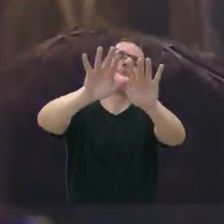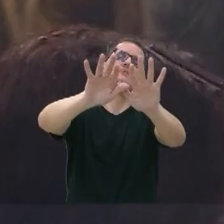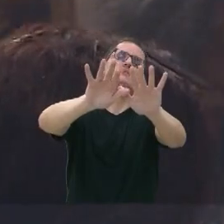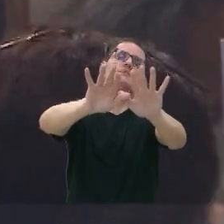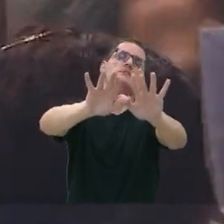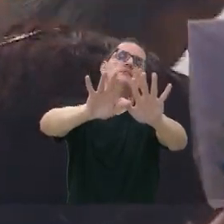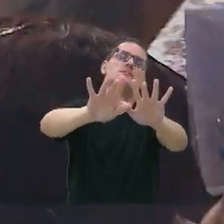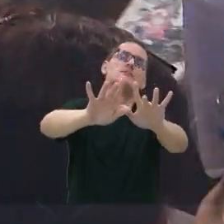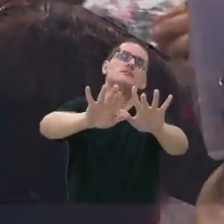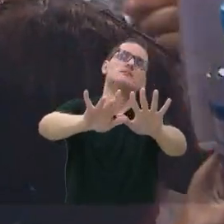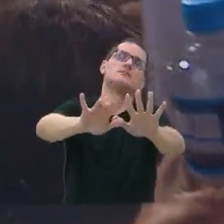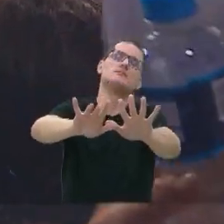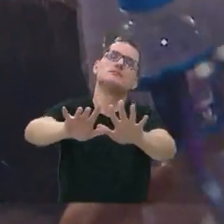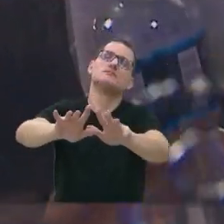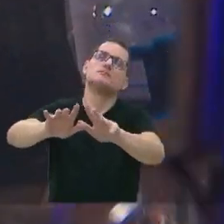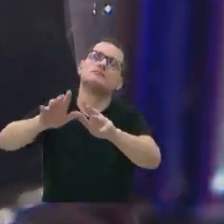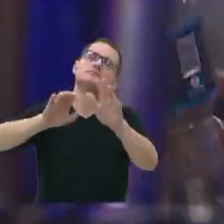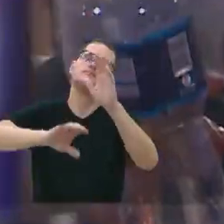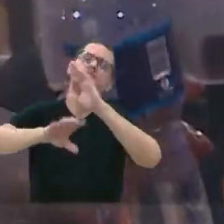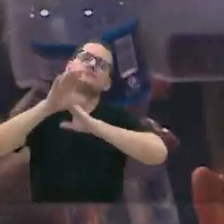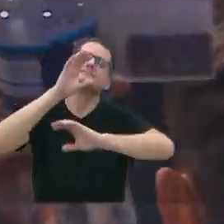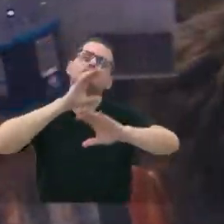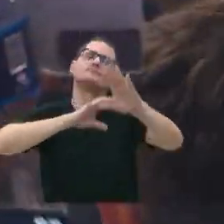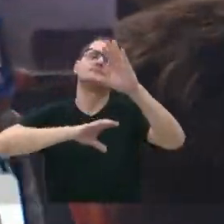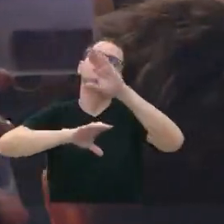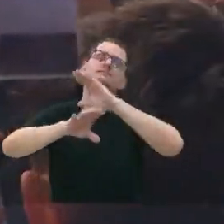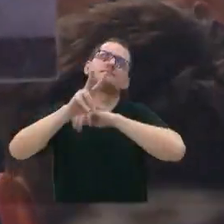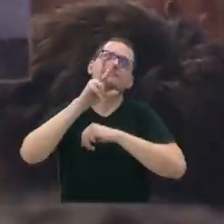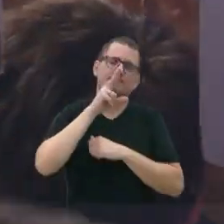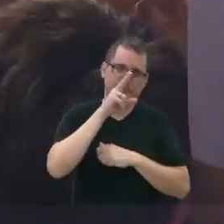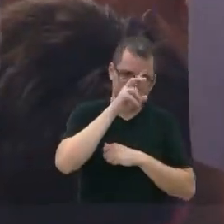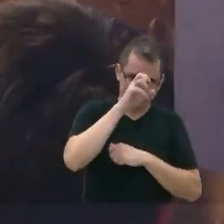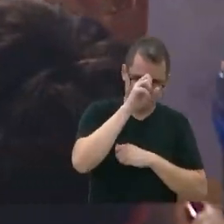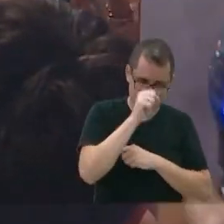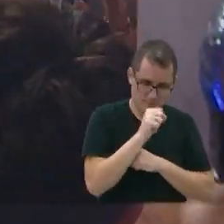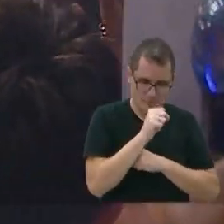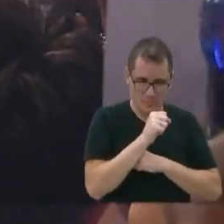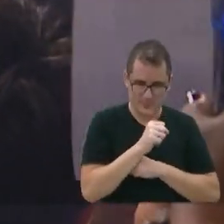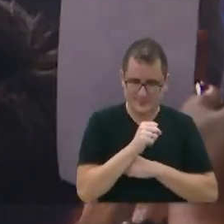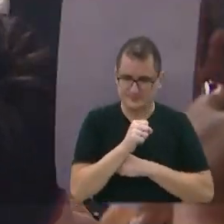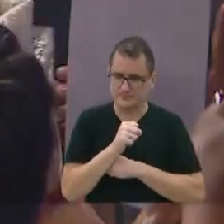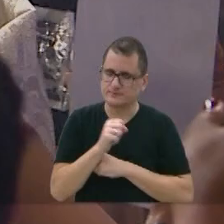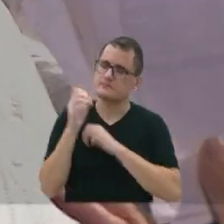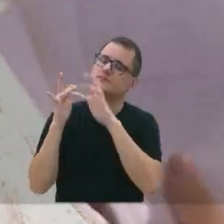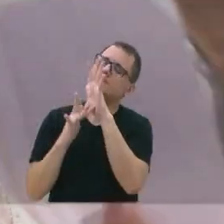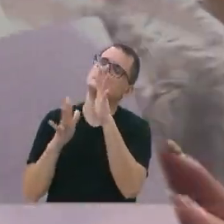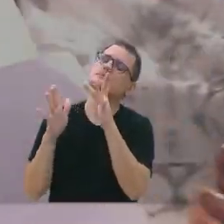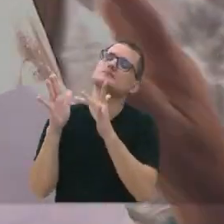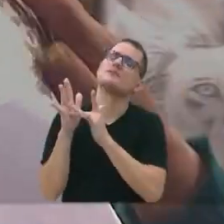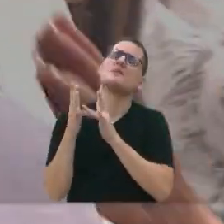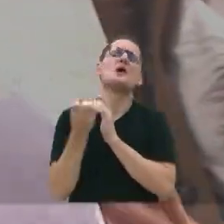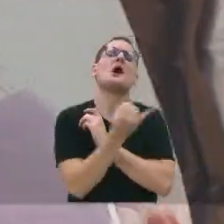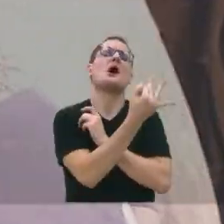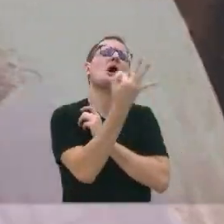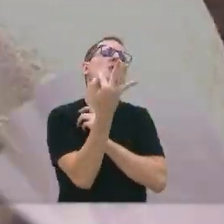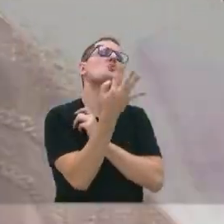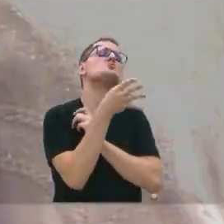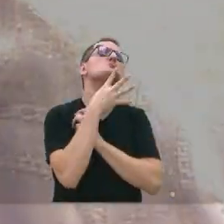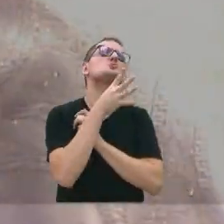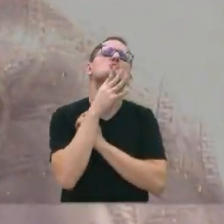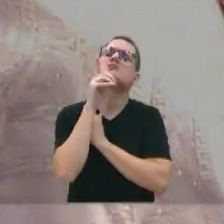E canta, canta, te chamam de Deus, te chamam de Deus e de